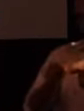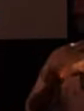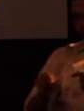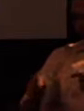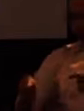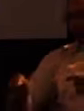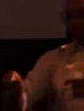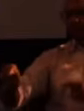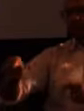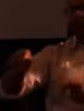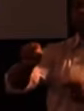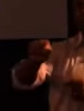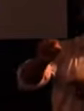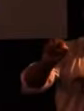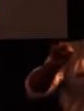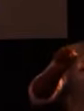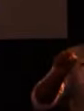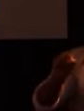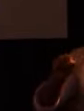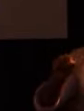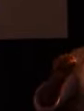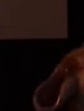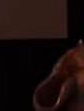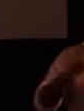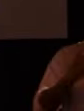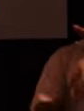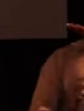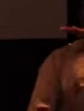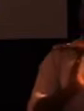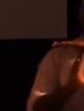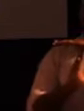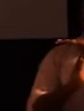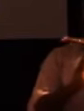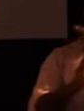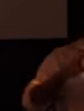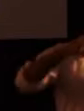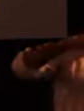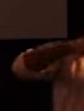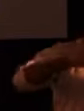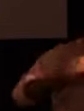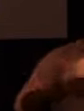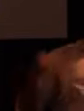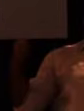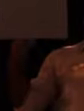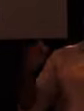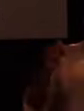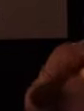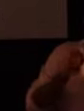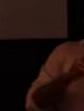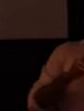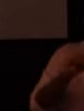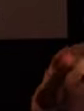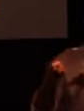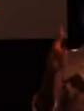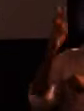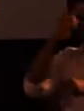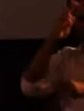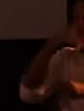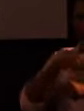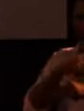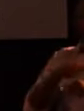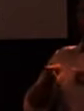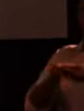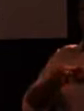ficam sujeitas à restrição de altura máxima, em decorrência desses critérios, tá certo? De patrimônio cultural ambiental, conforto do